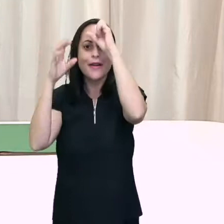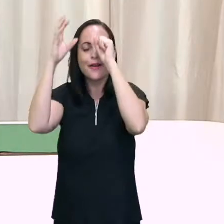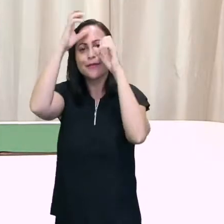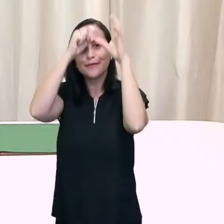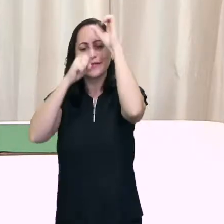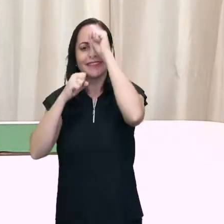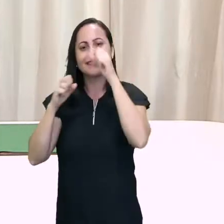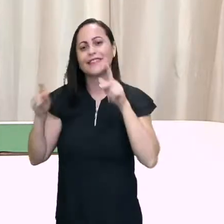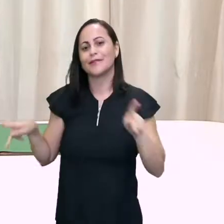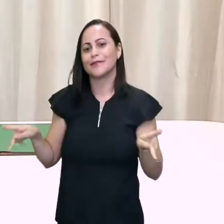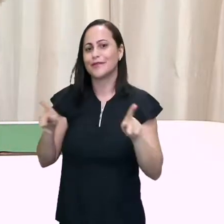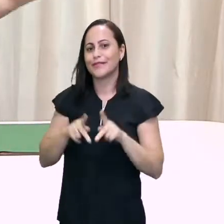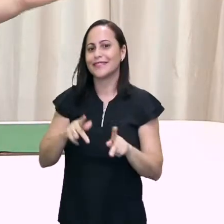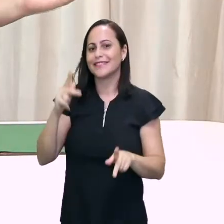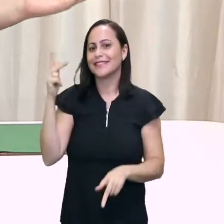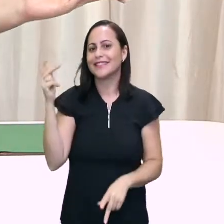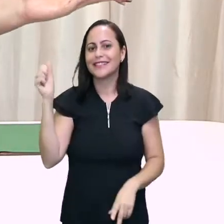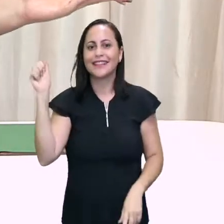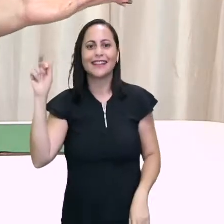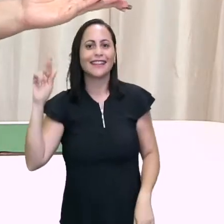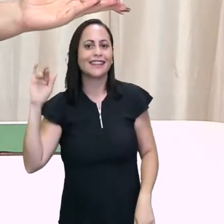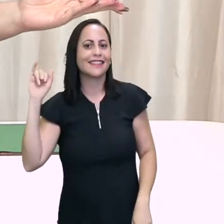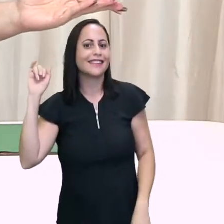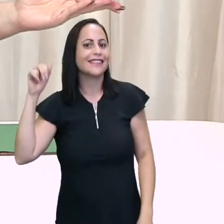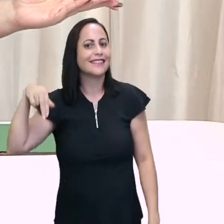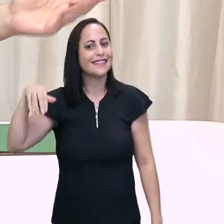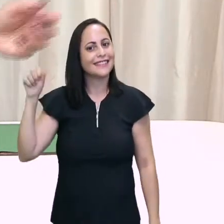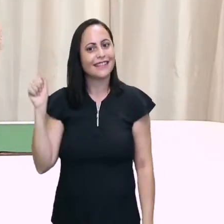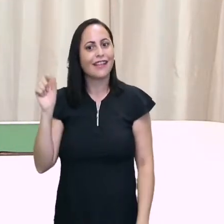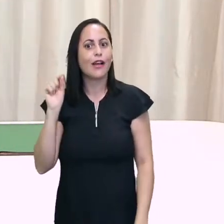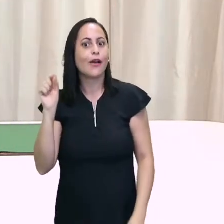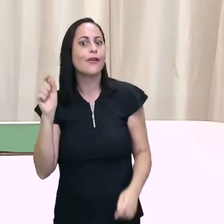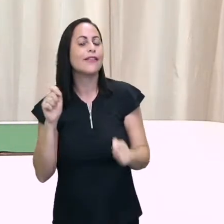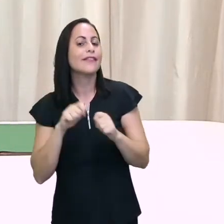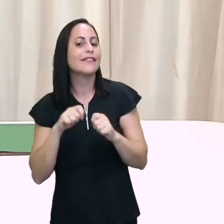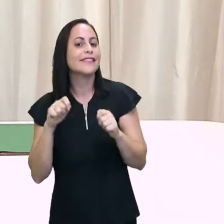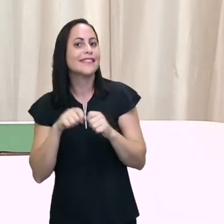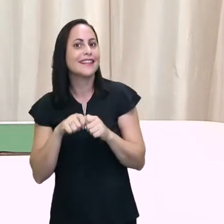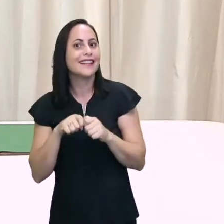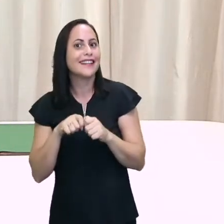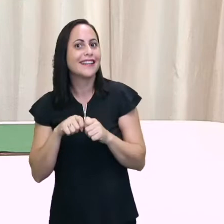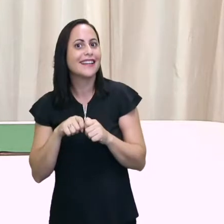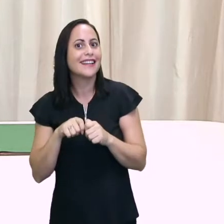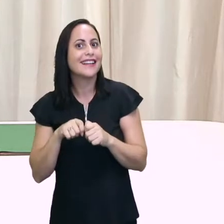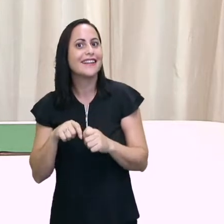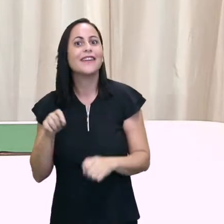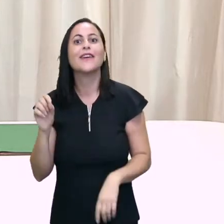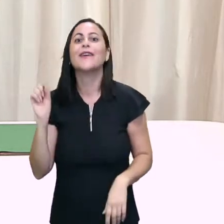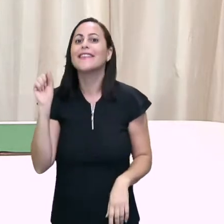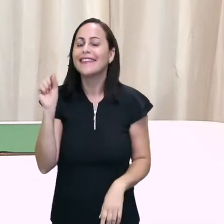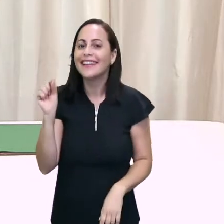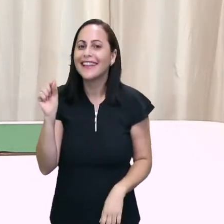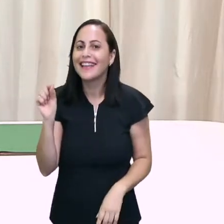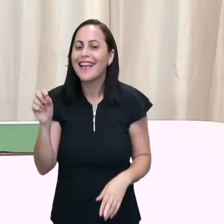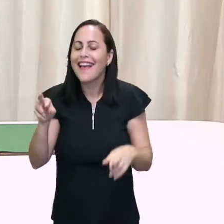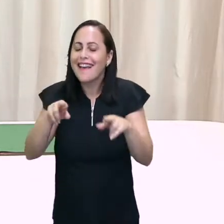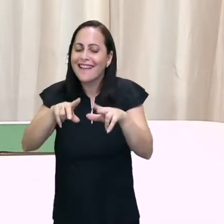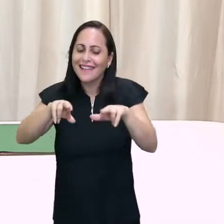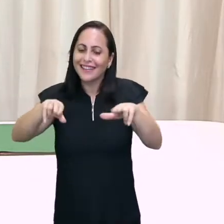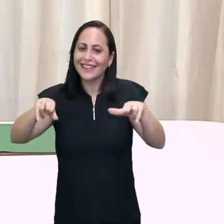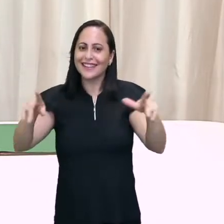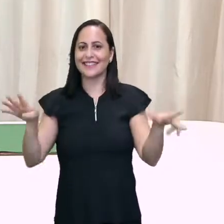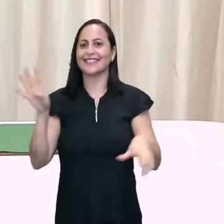professora Karina. O que vamos fazer? Vamos fazer hoje muitas